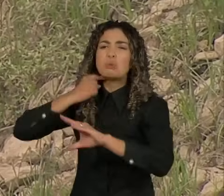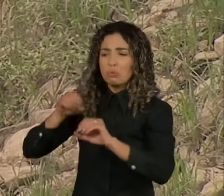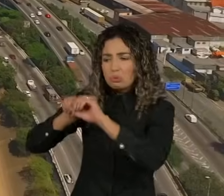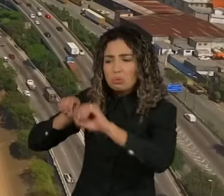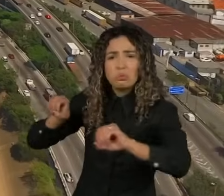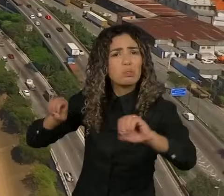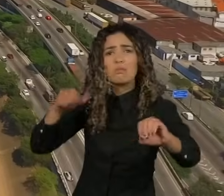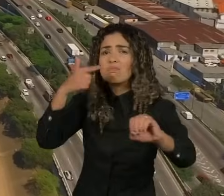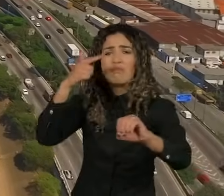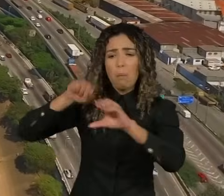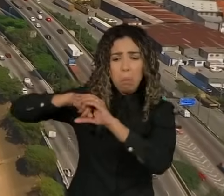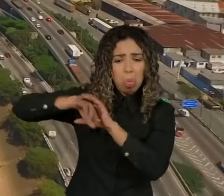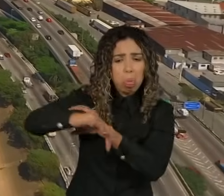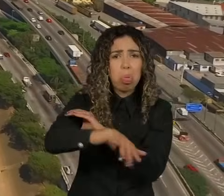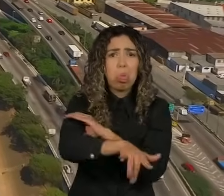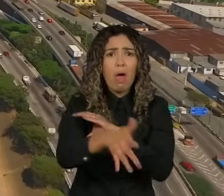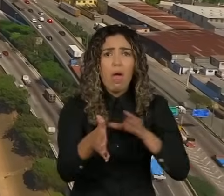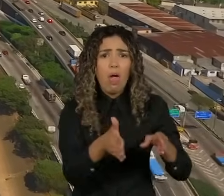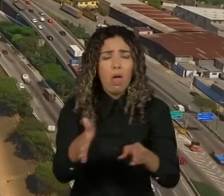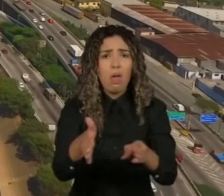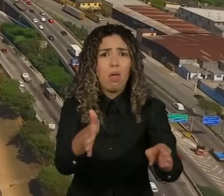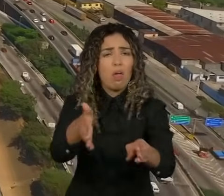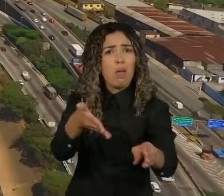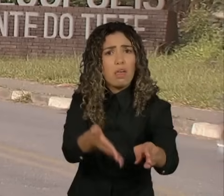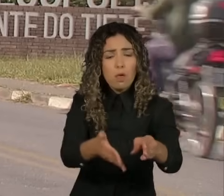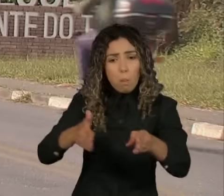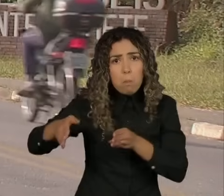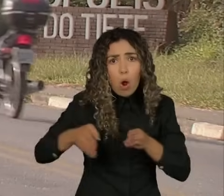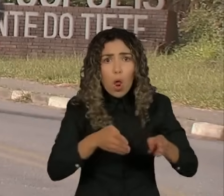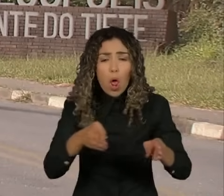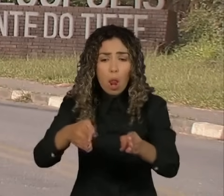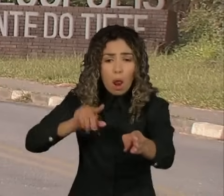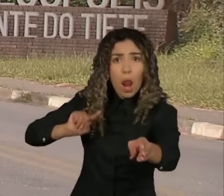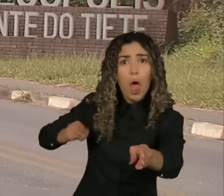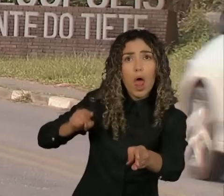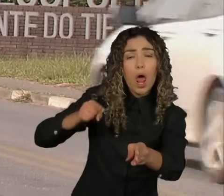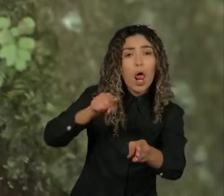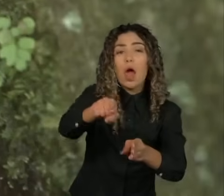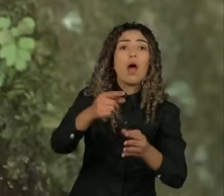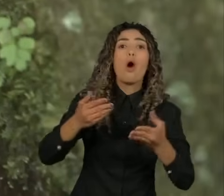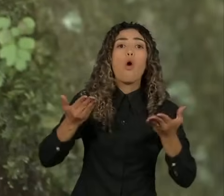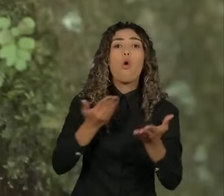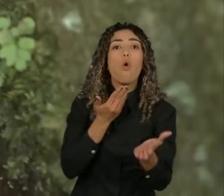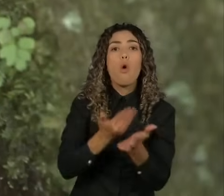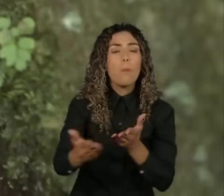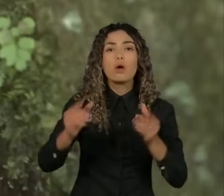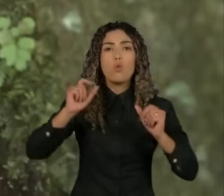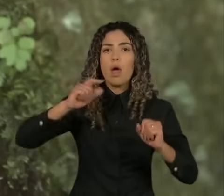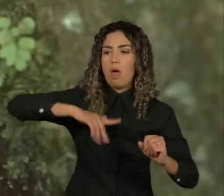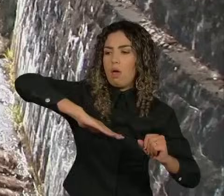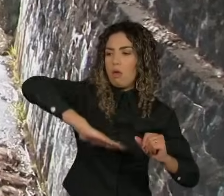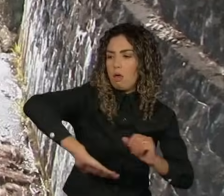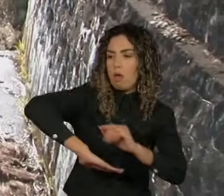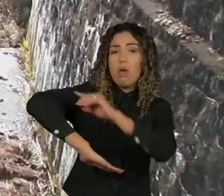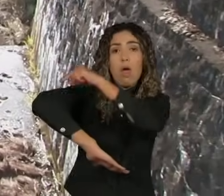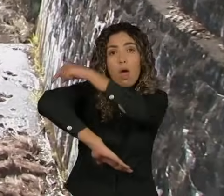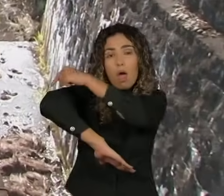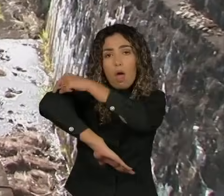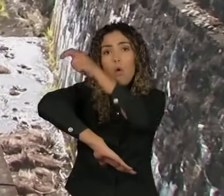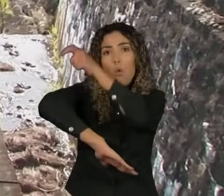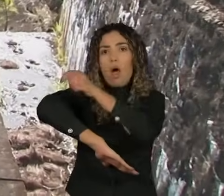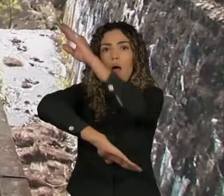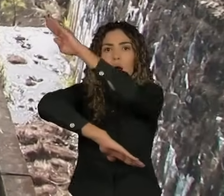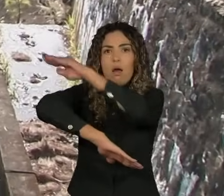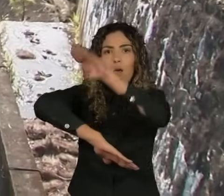lixo. Com mais de 1.000 quilômetros de extensão, nasce em Salesópolis, no estado de São Paulo, e deságua no